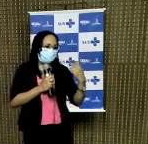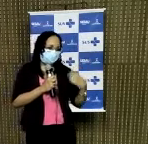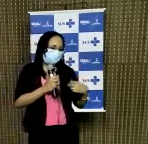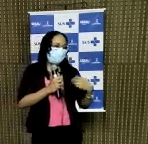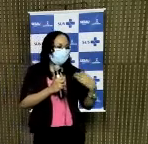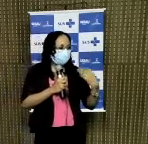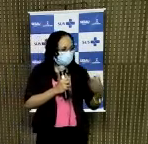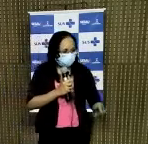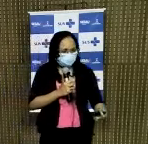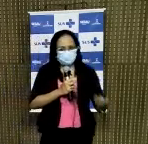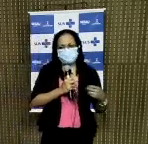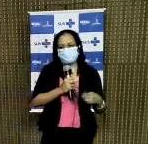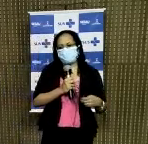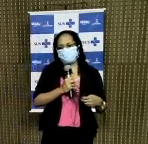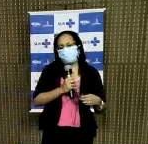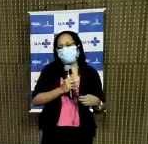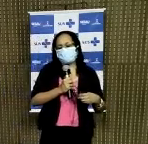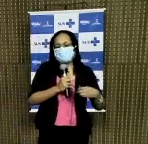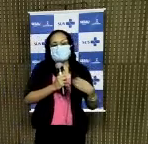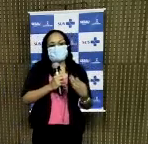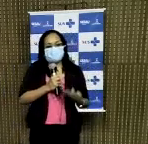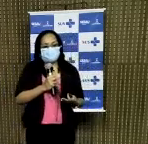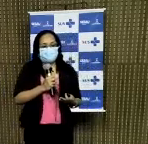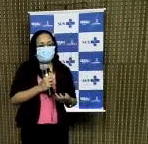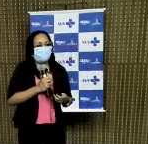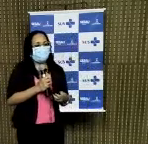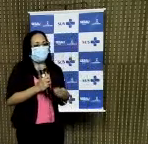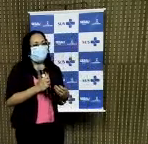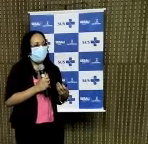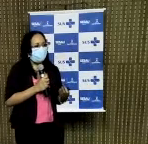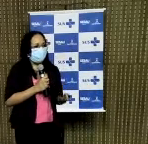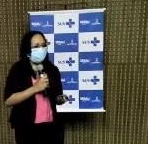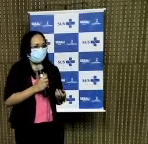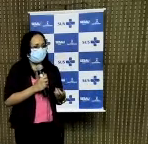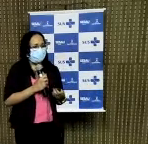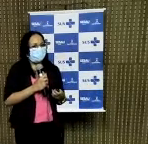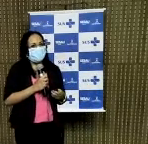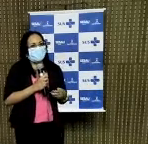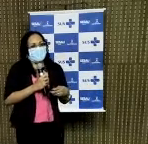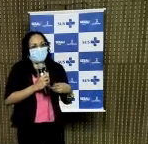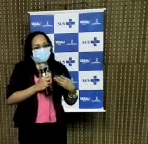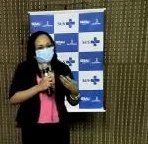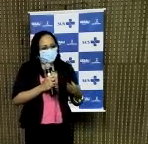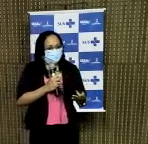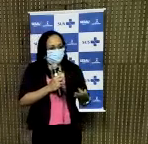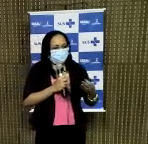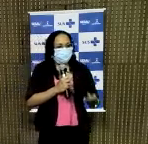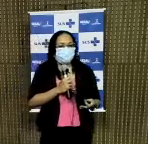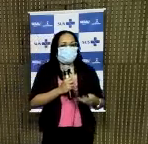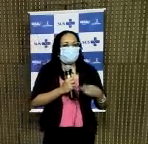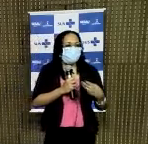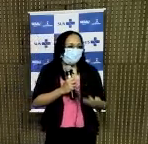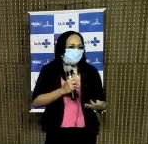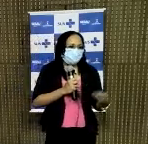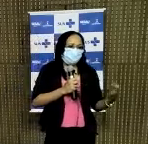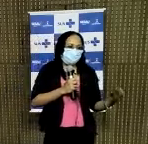medicação, e sim pelo uso incorreto dos medicamentos que ele faz, né? Que ele não toma corretamente. Além disso, o profissional